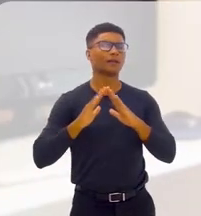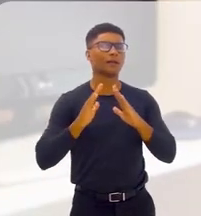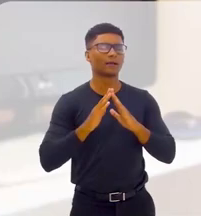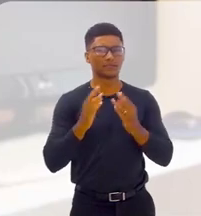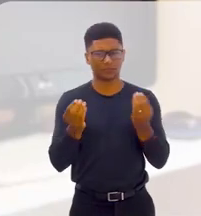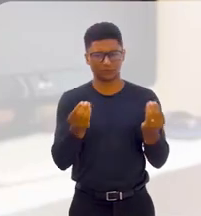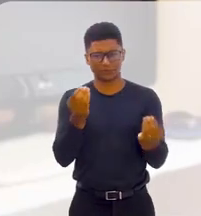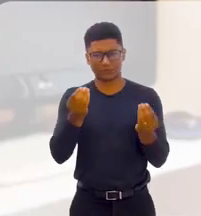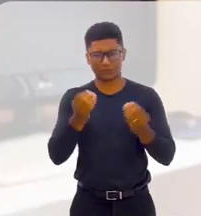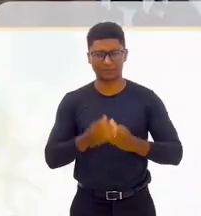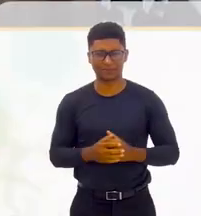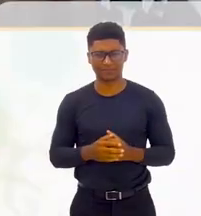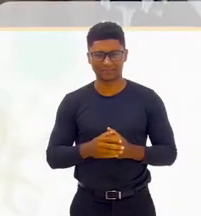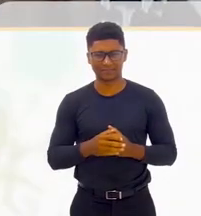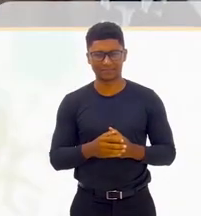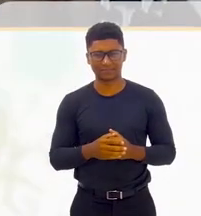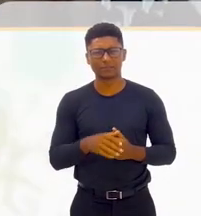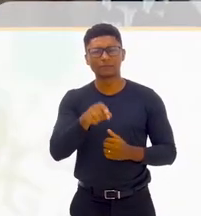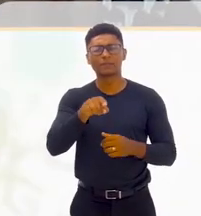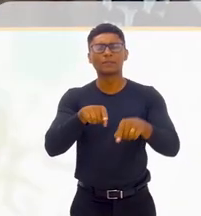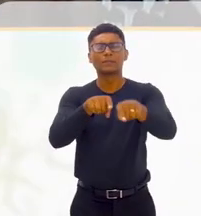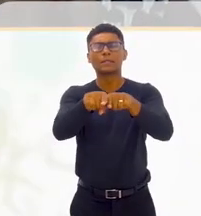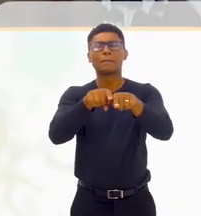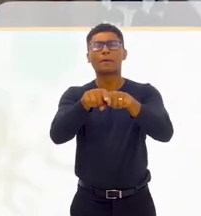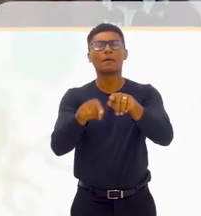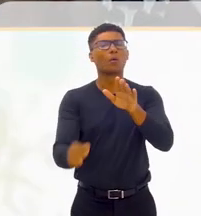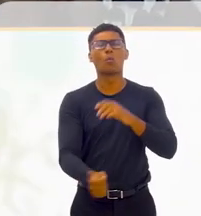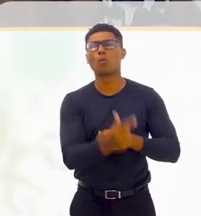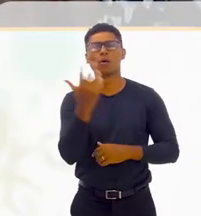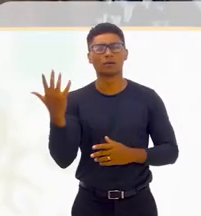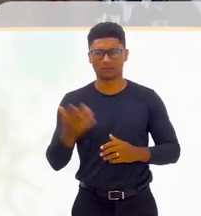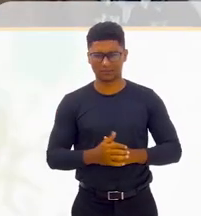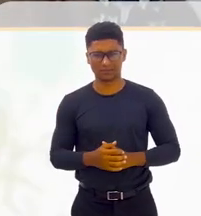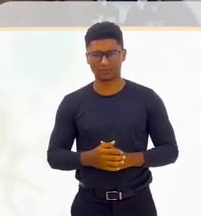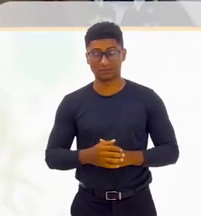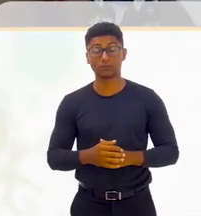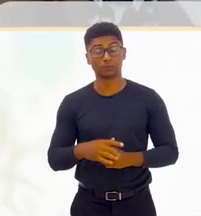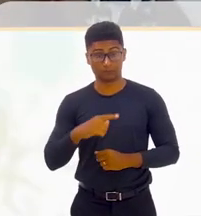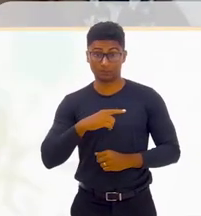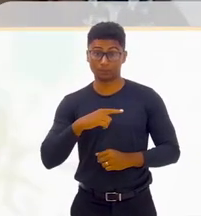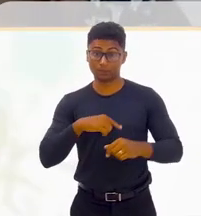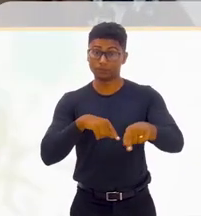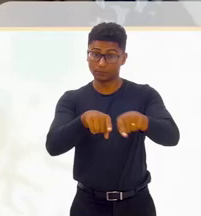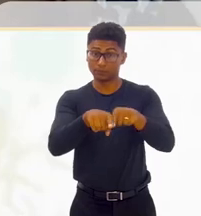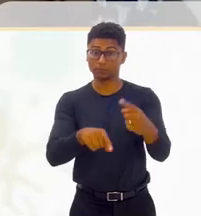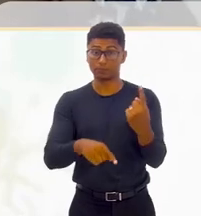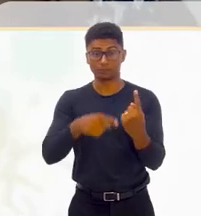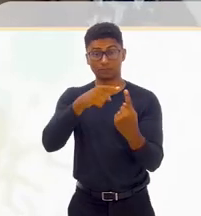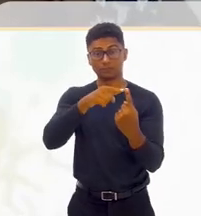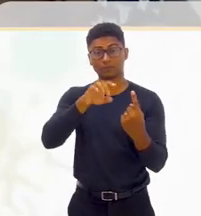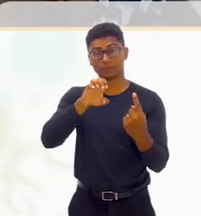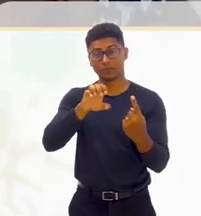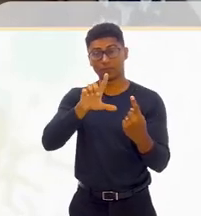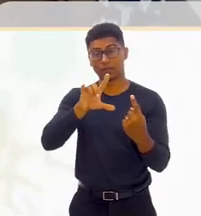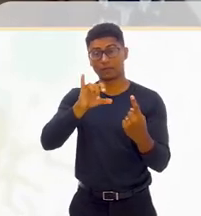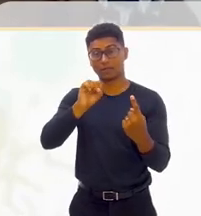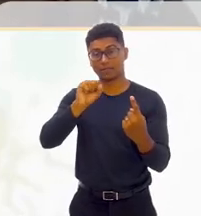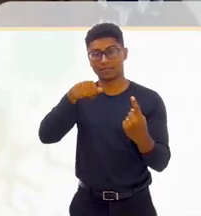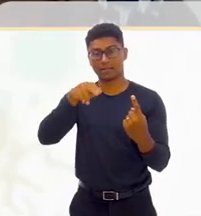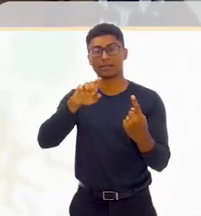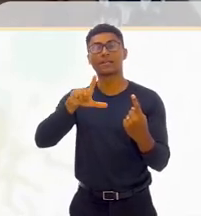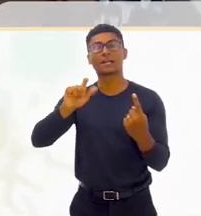que era a relação de vocês? Você tem quantas irmãs mesmo? Irmãos? Eu tenho uma irmã só, Elisângela, né, que